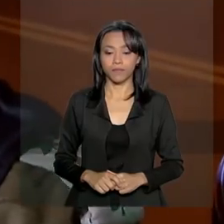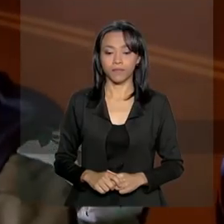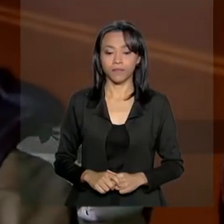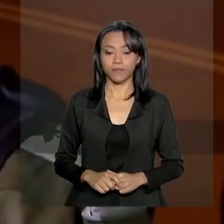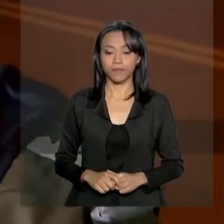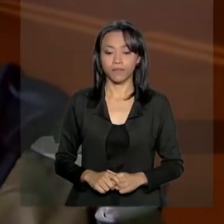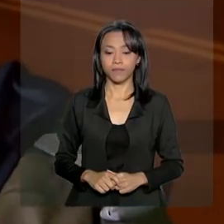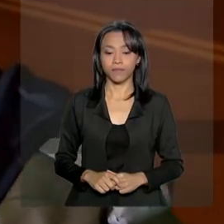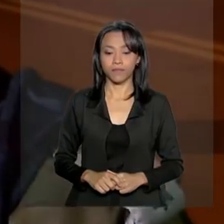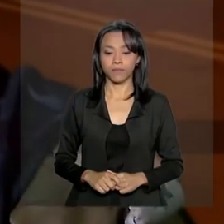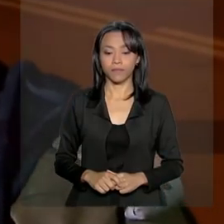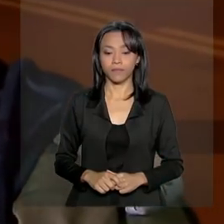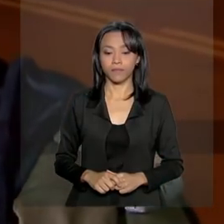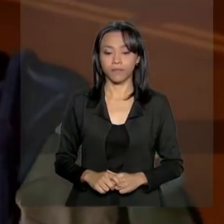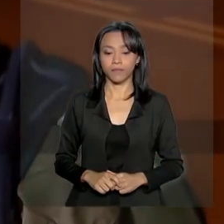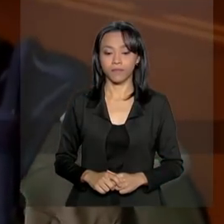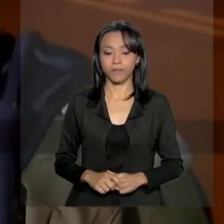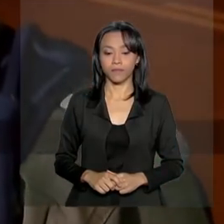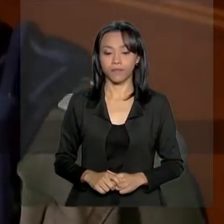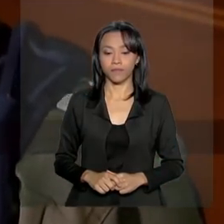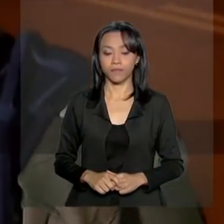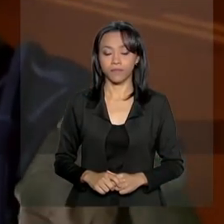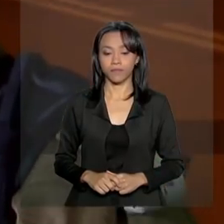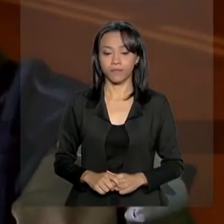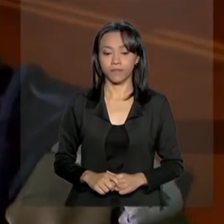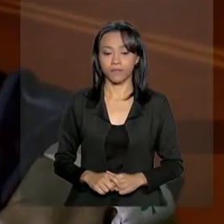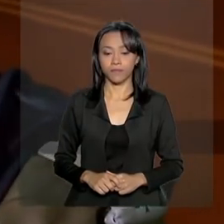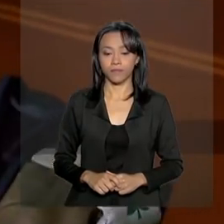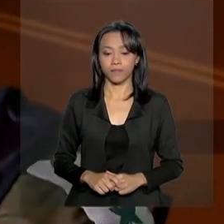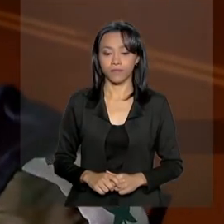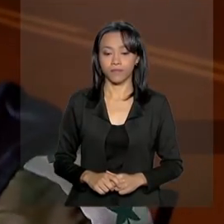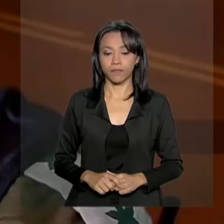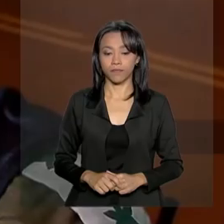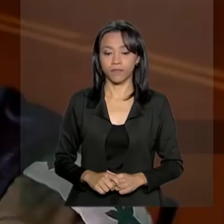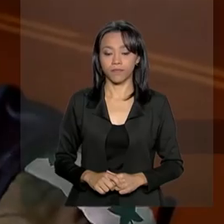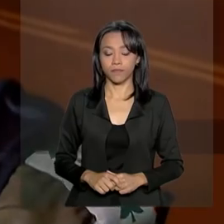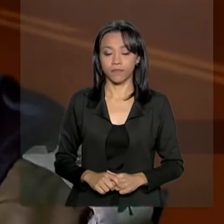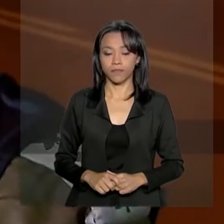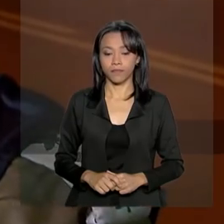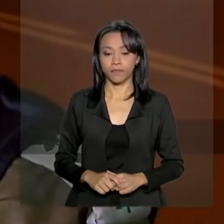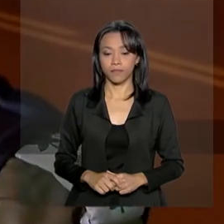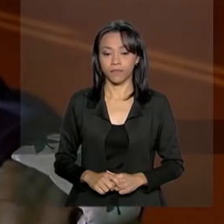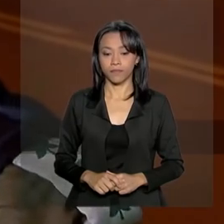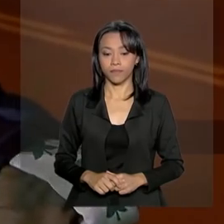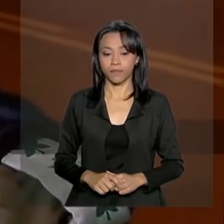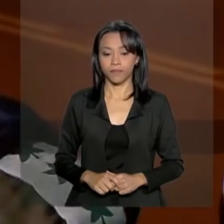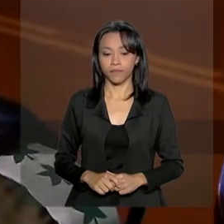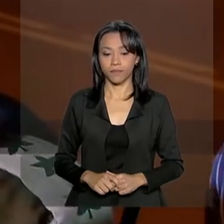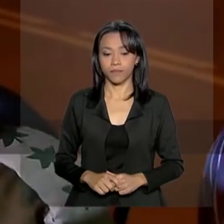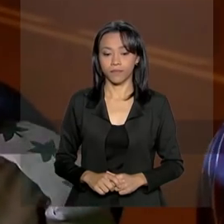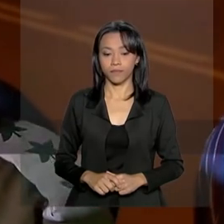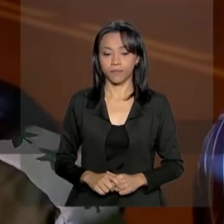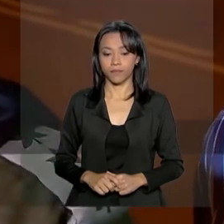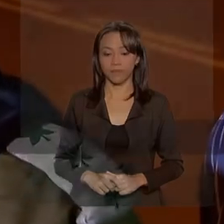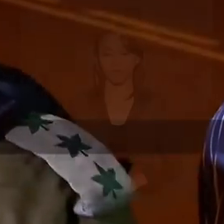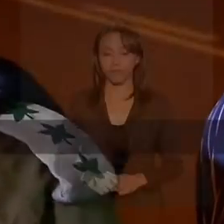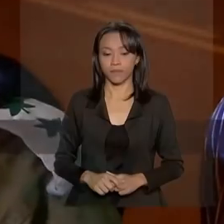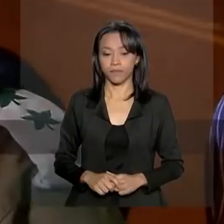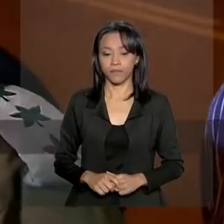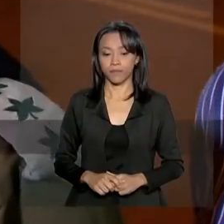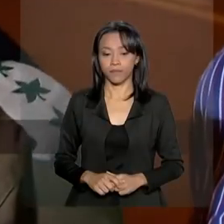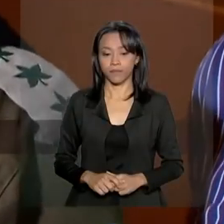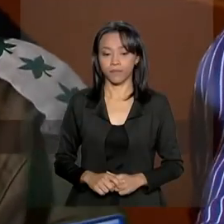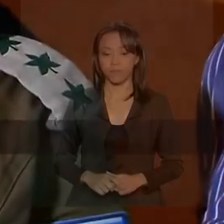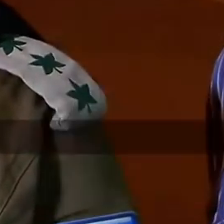for 3 days. We hope with you, with the Brazilian people, to